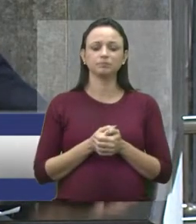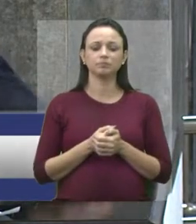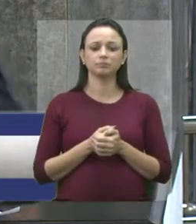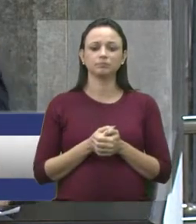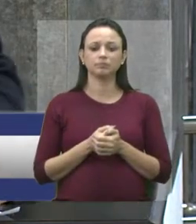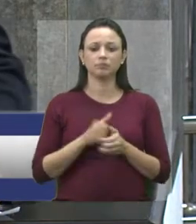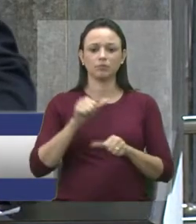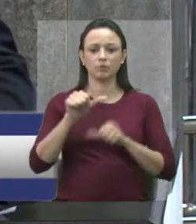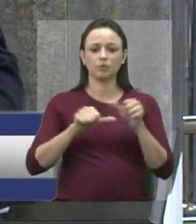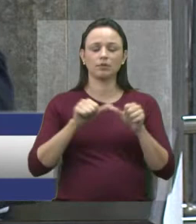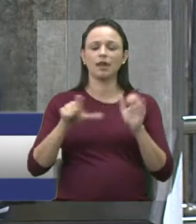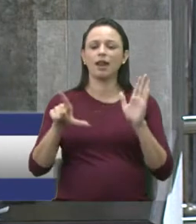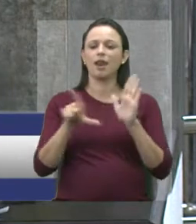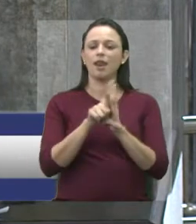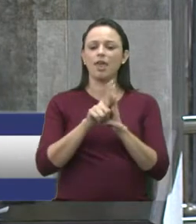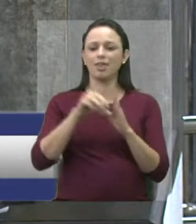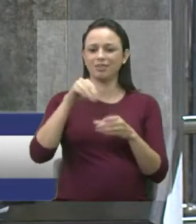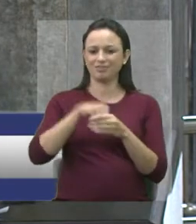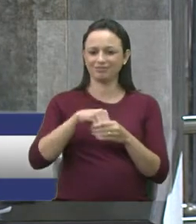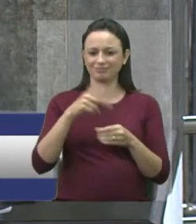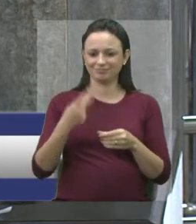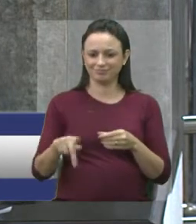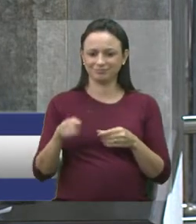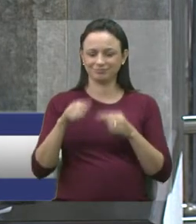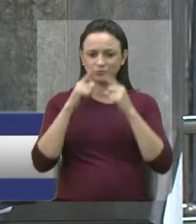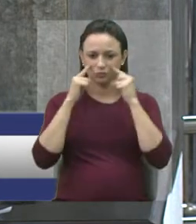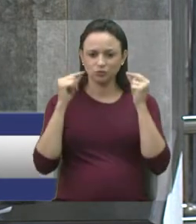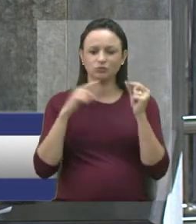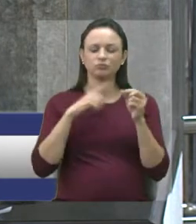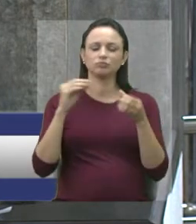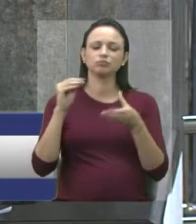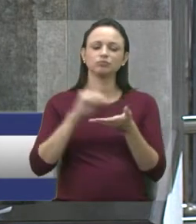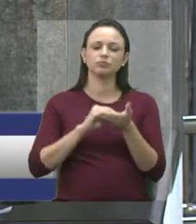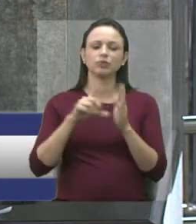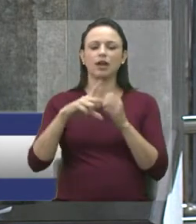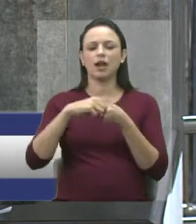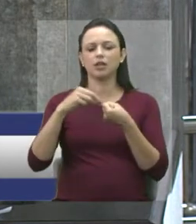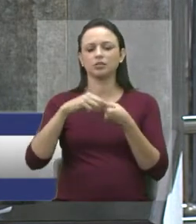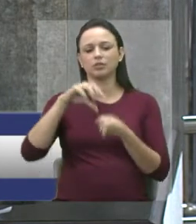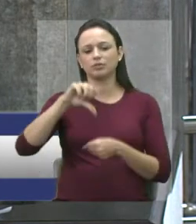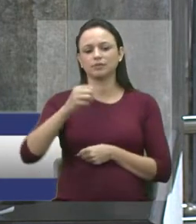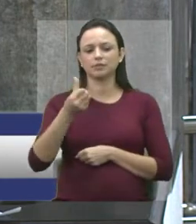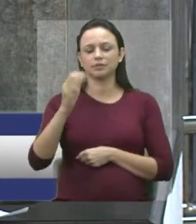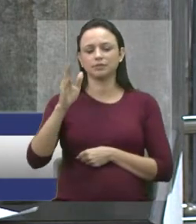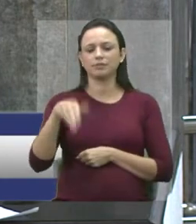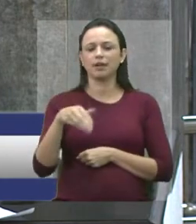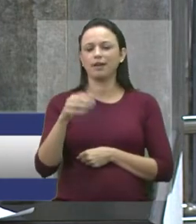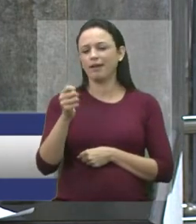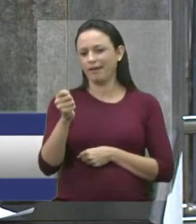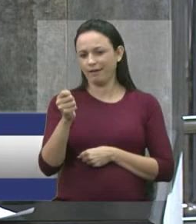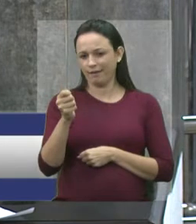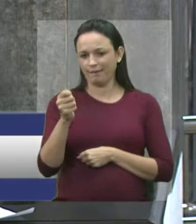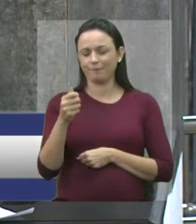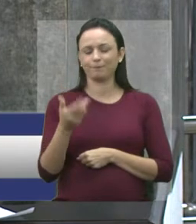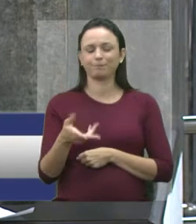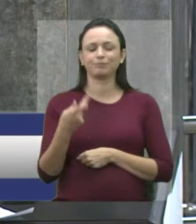para mudar a lei orgânica, insere o artigo 96/A na lei orgânica do município de